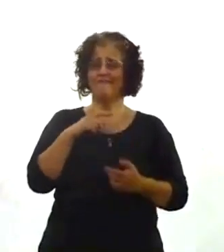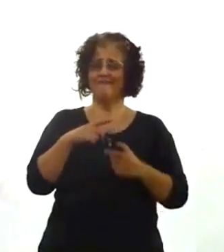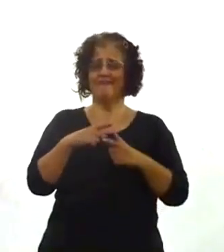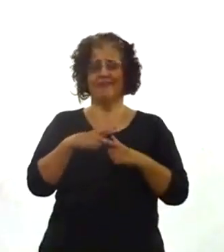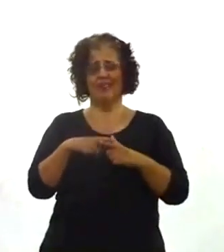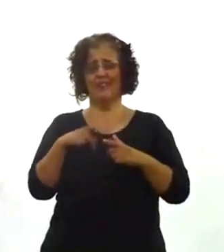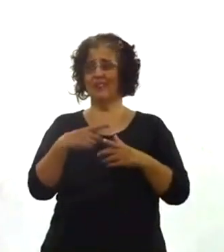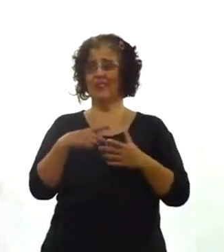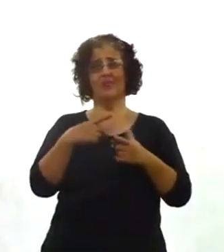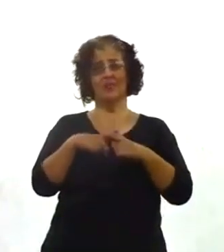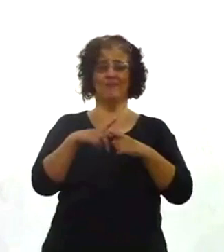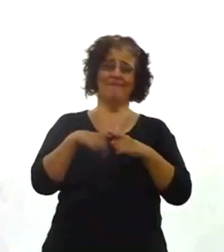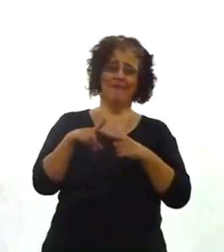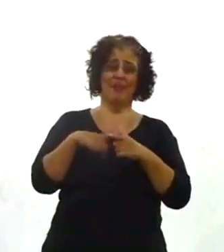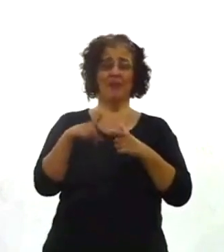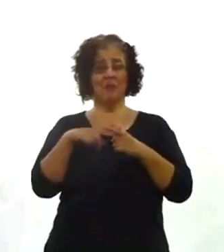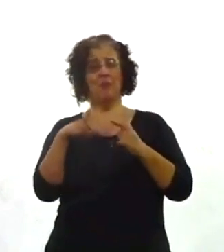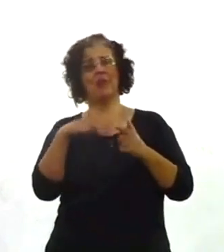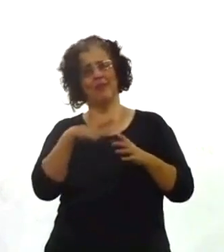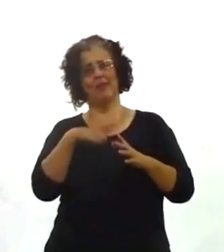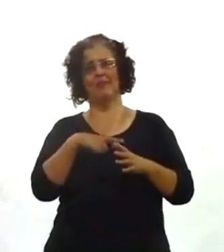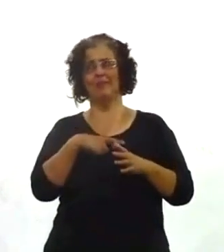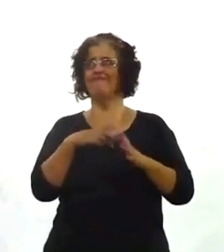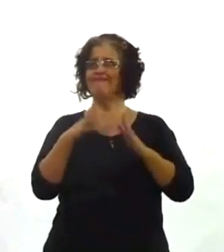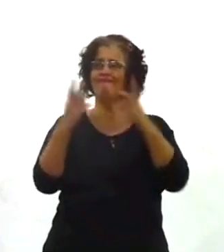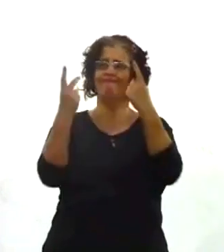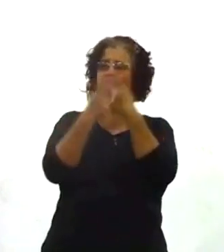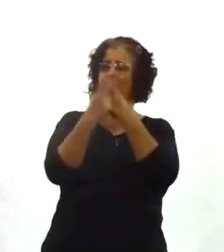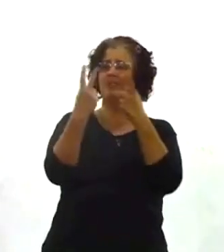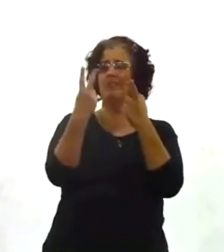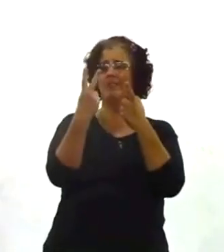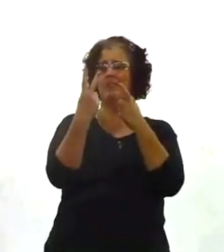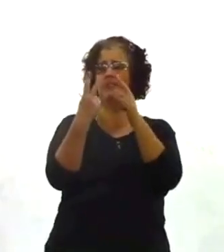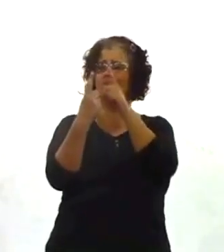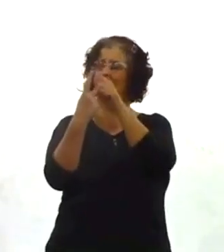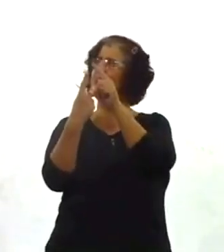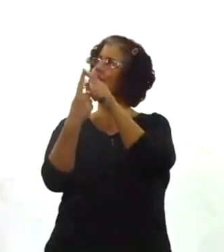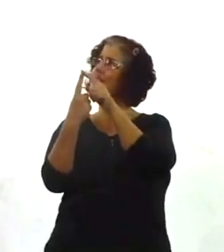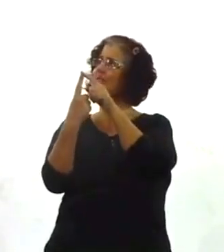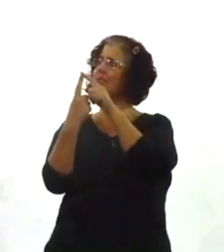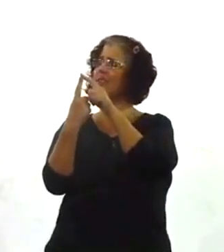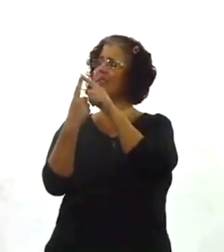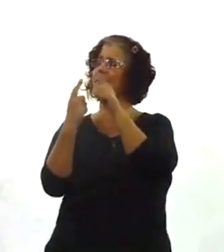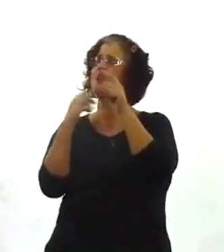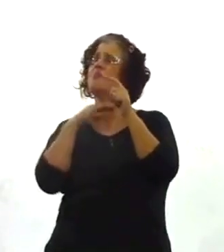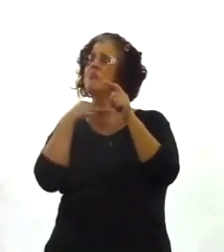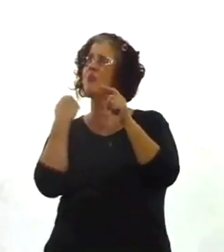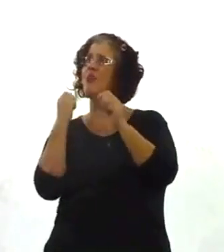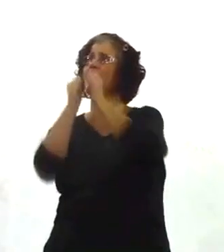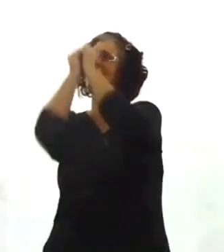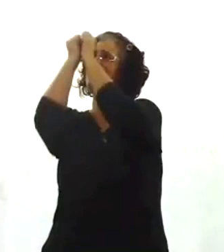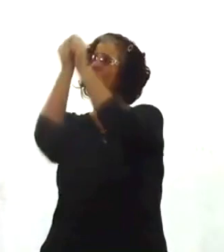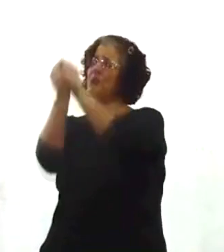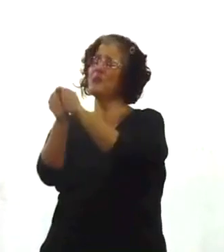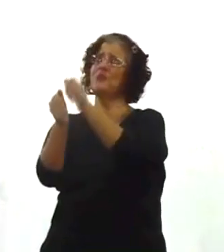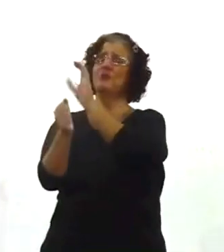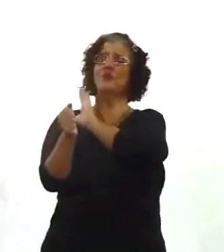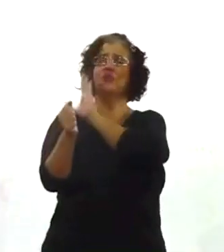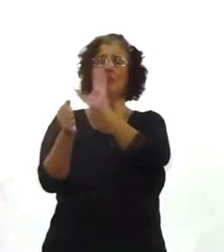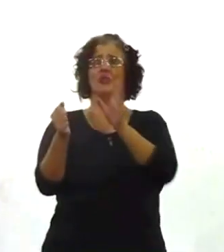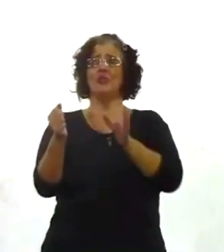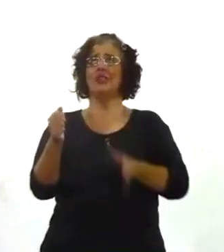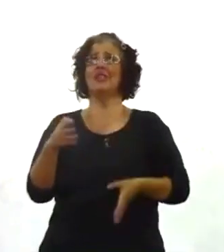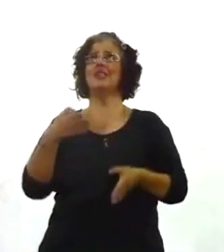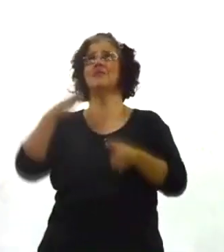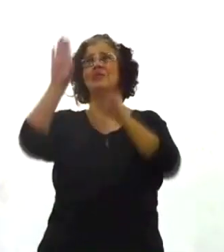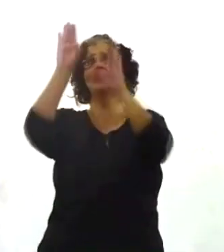Estou num dilema. Partir e estar com Cristo. Isso é